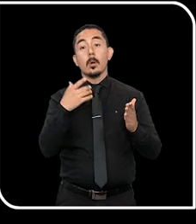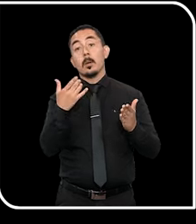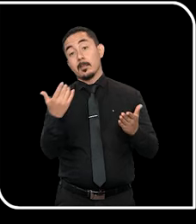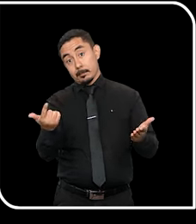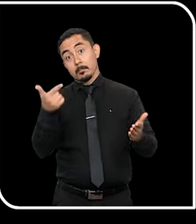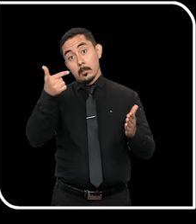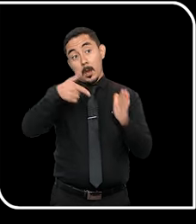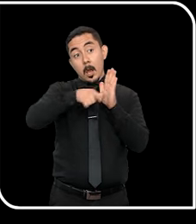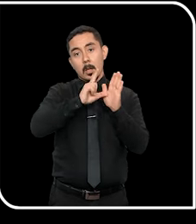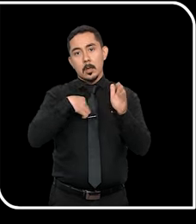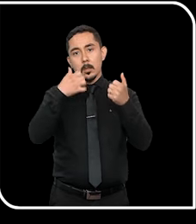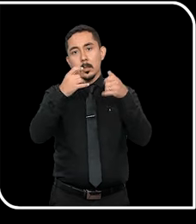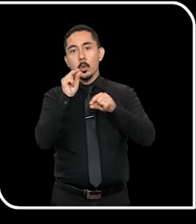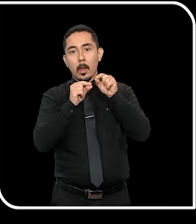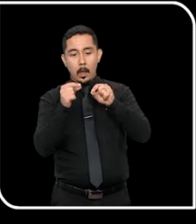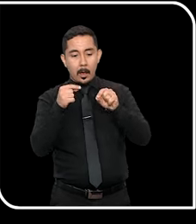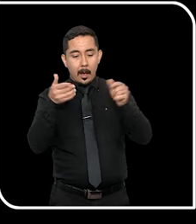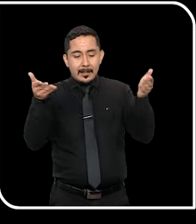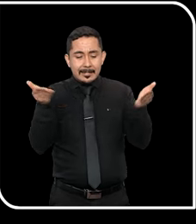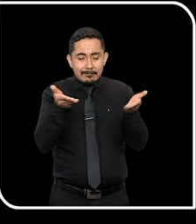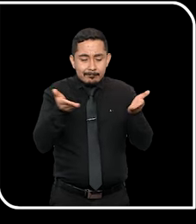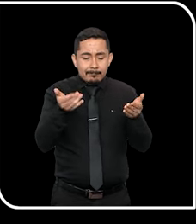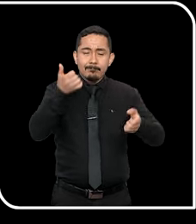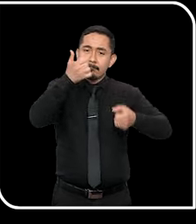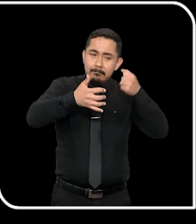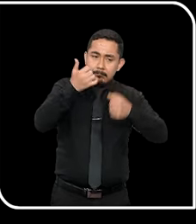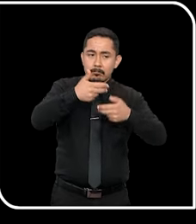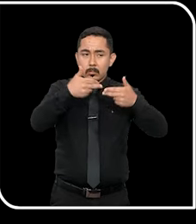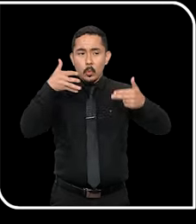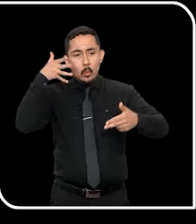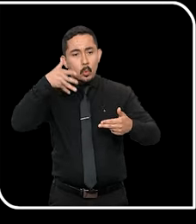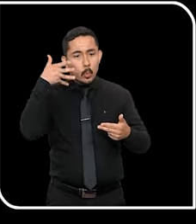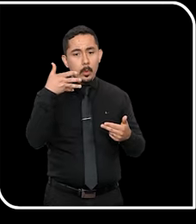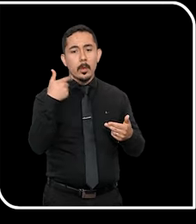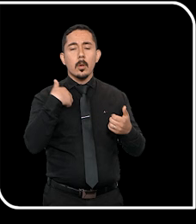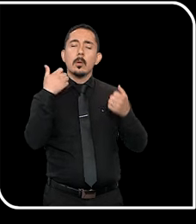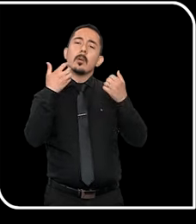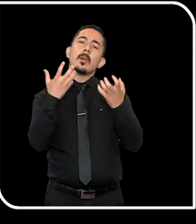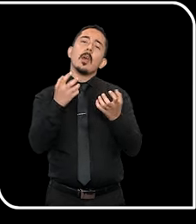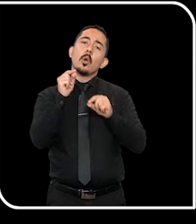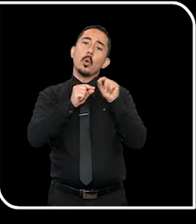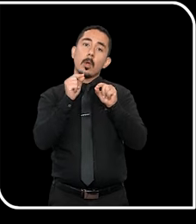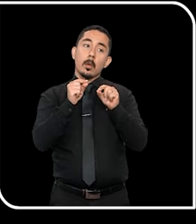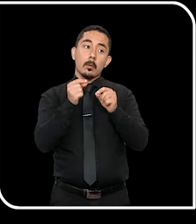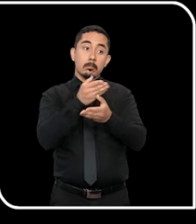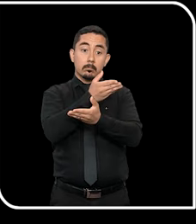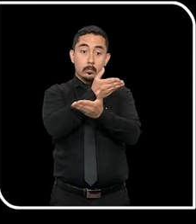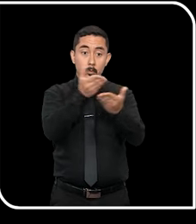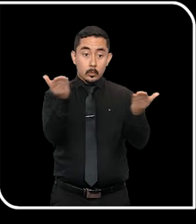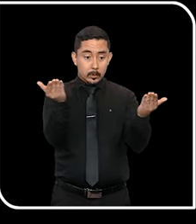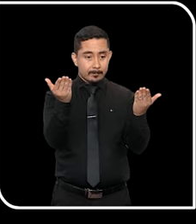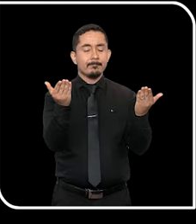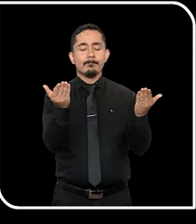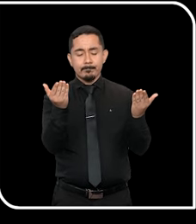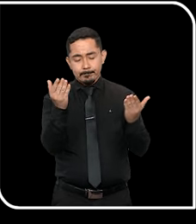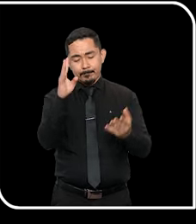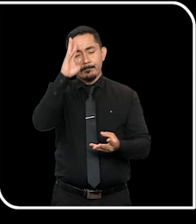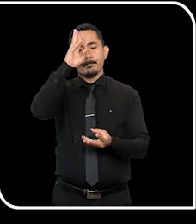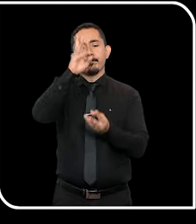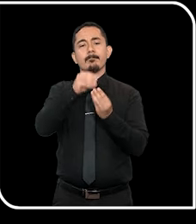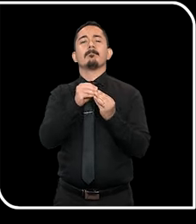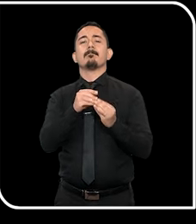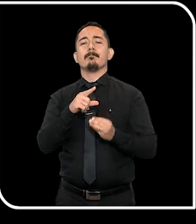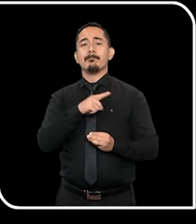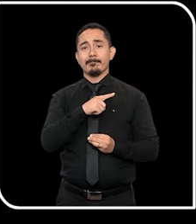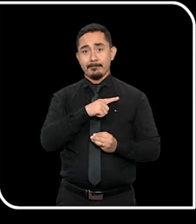espero desse encontro eu espero que esse encontro seja um algo incômodo na vida de vocês as primeiras vezes que eu